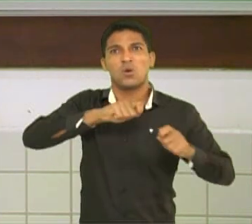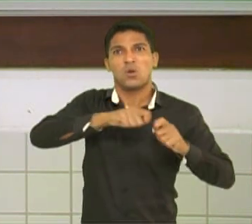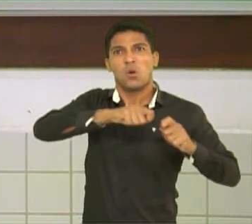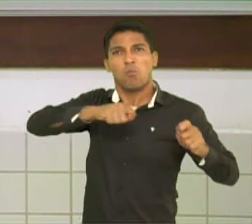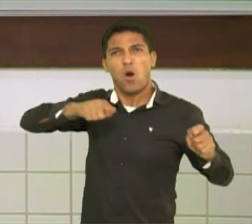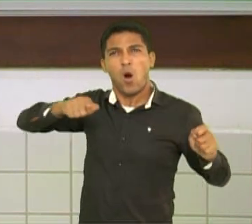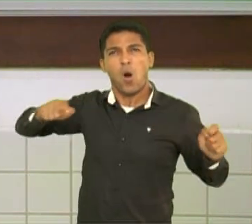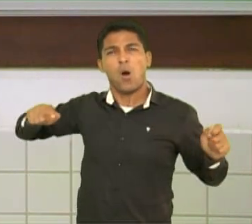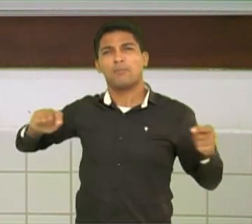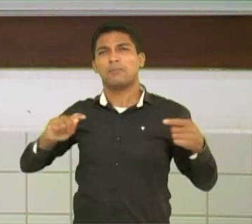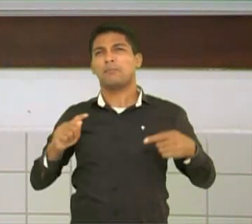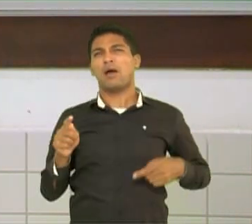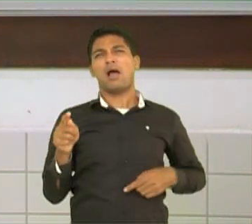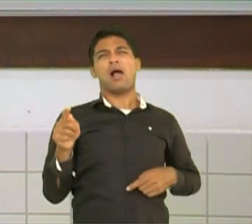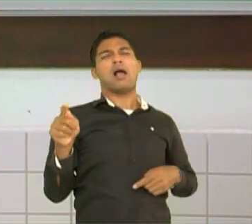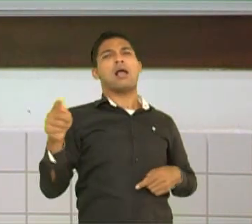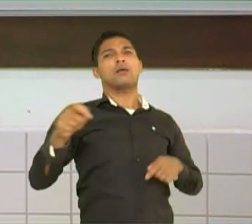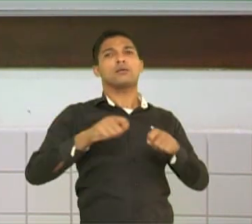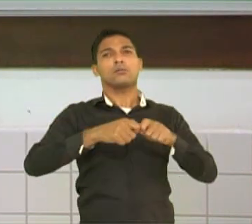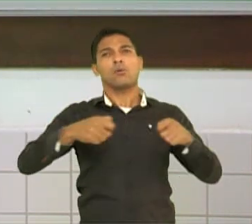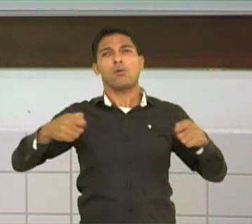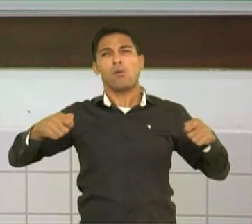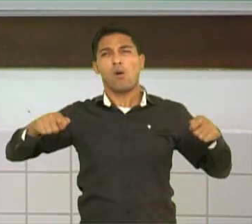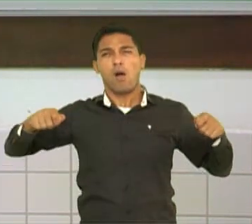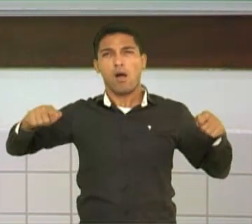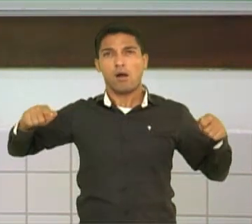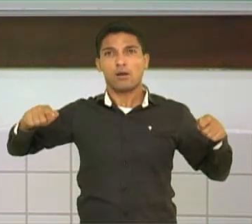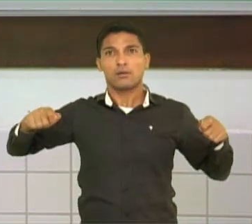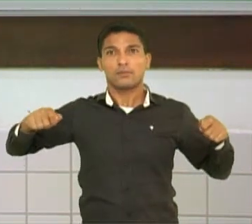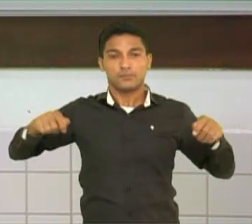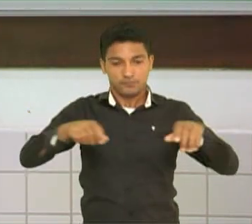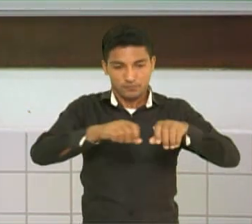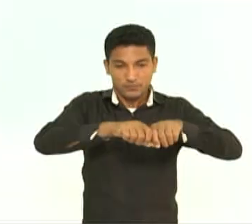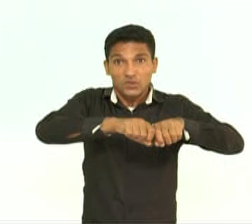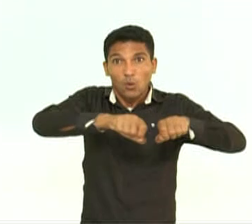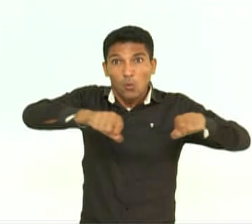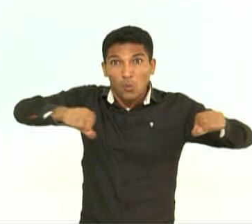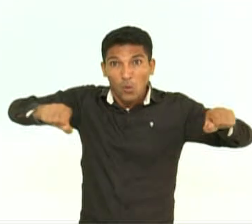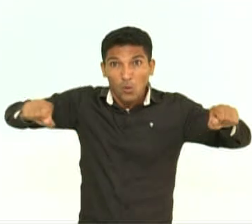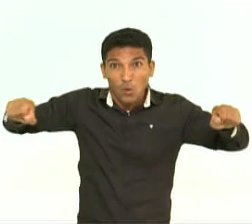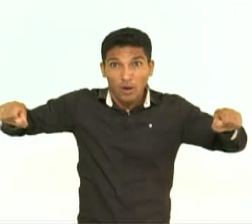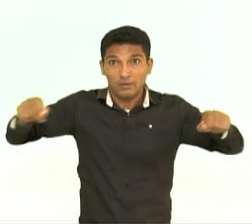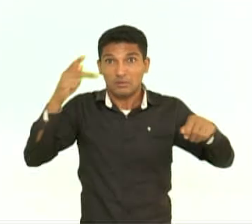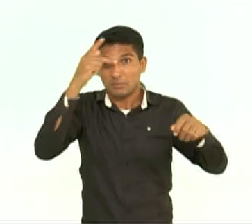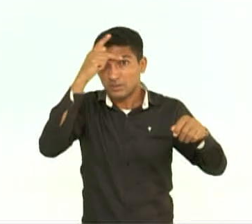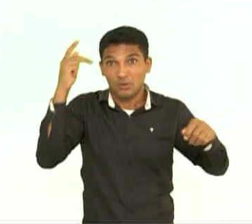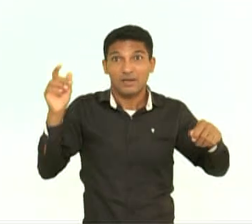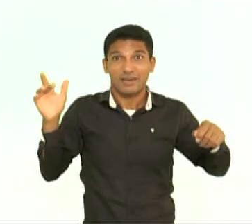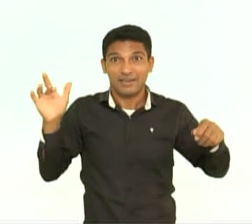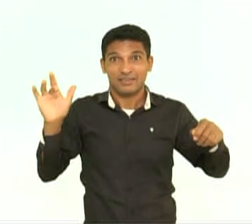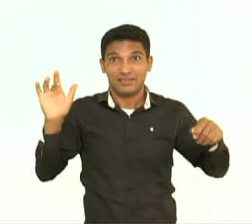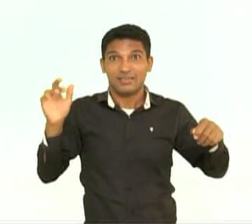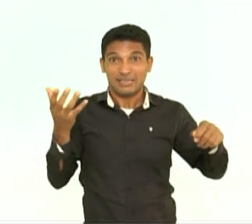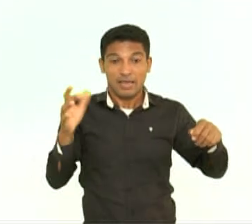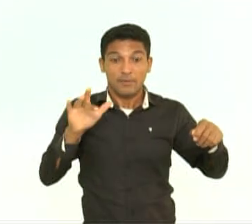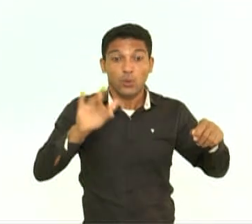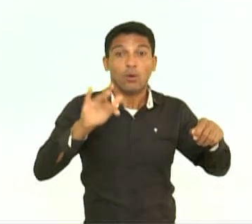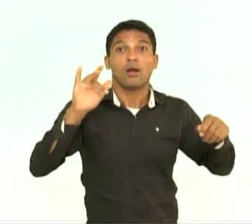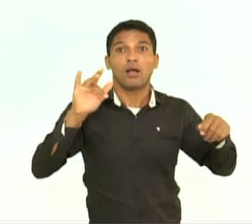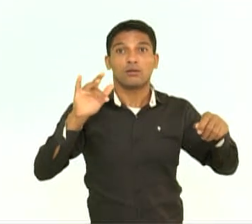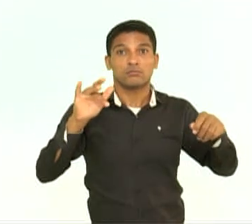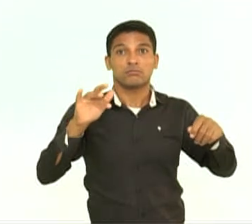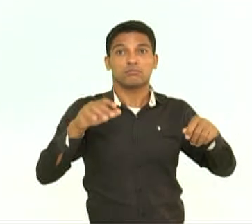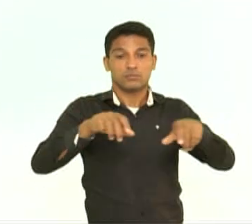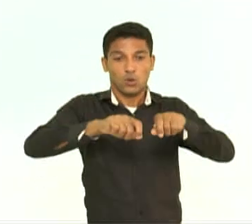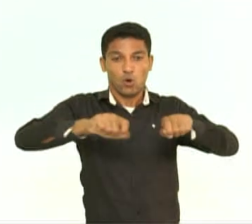do andor onde fica a imagem. Então, quer dizer, como é comum nas festas católicas, você tem a imagem, aí você